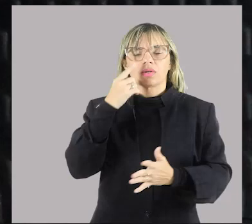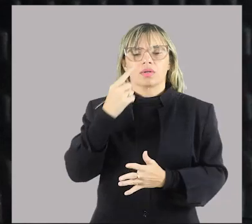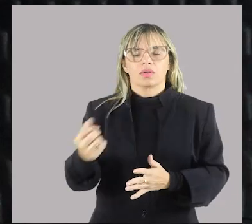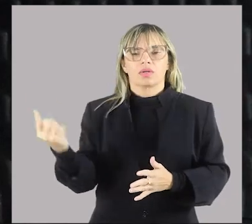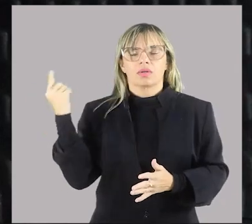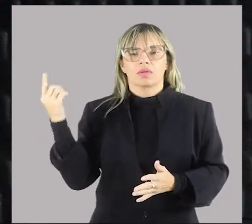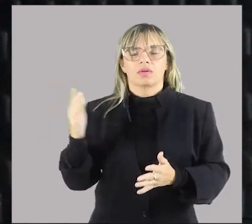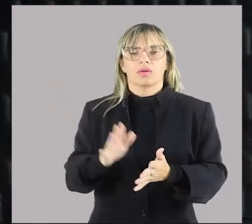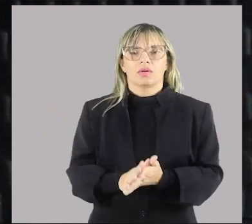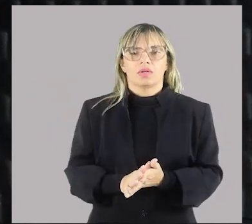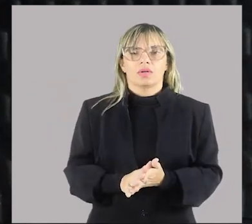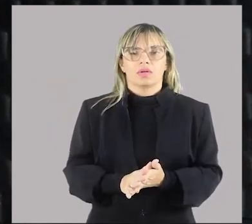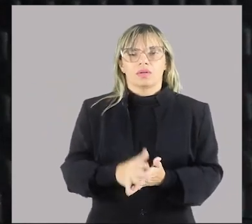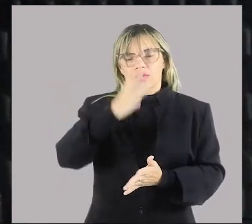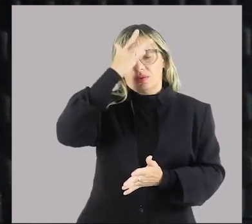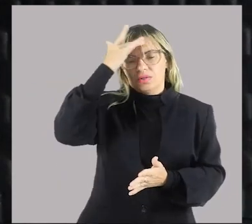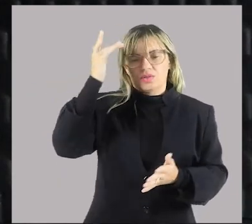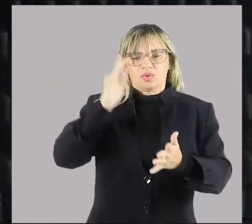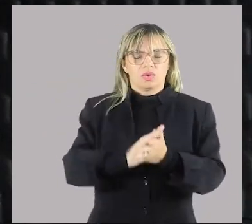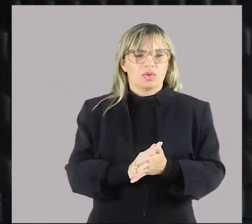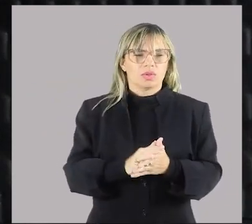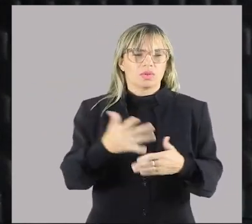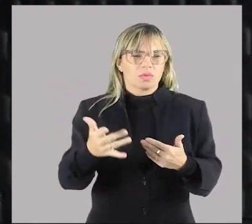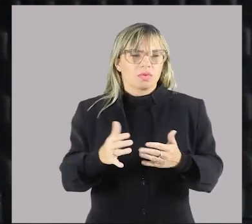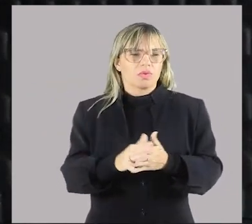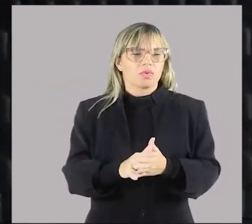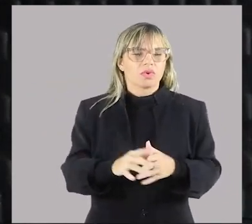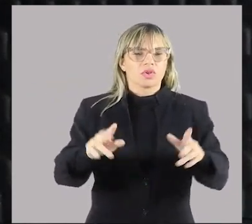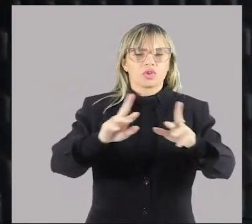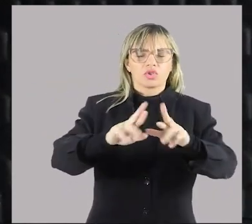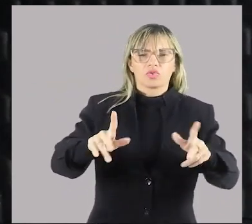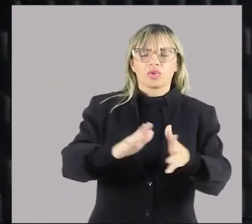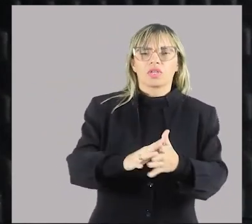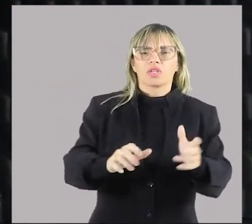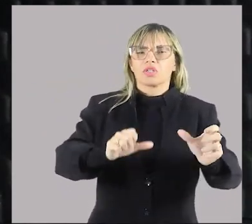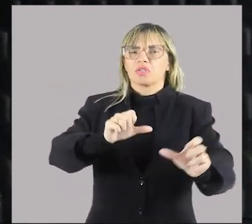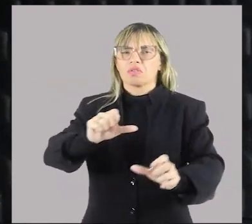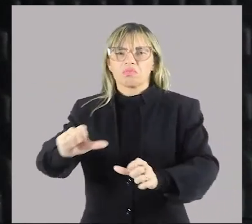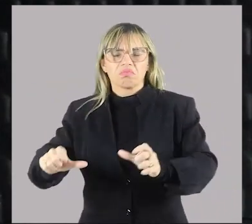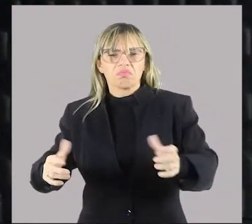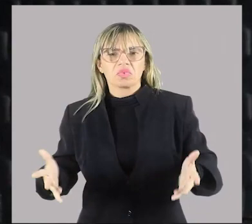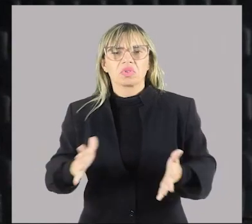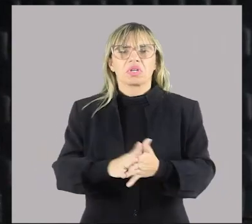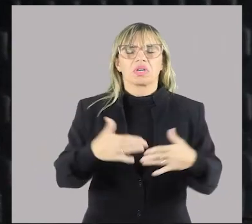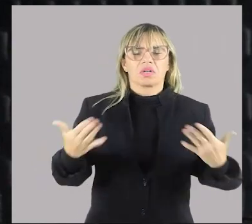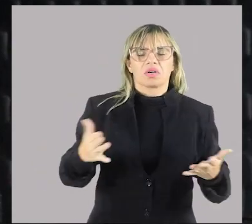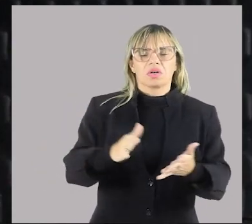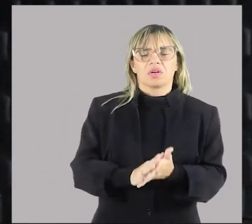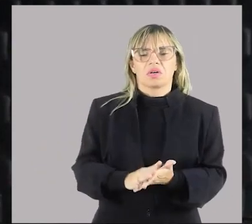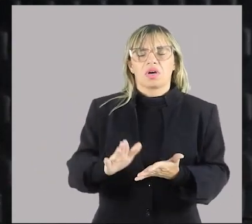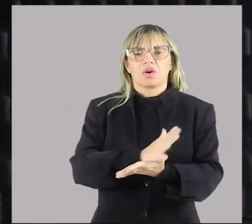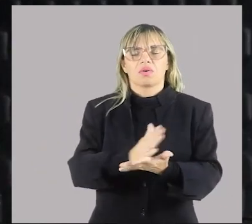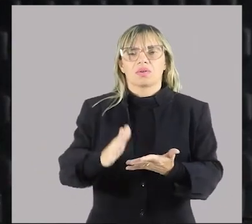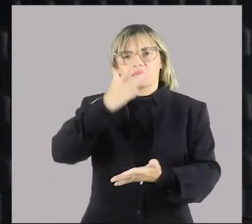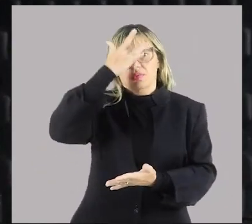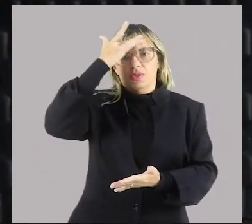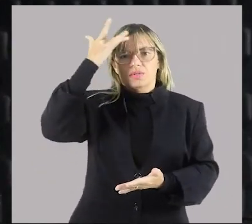a mais variada possível. Algumas pessoas reagiram em